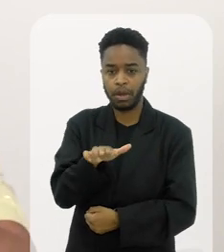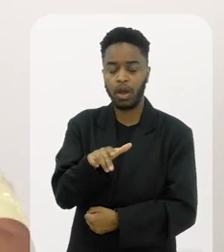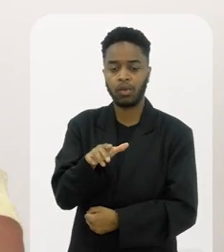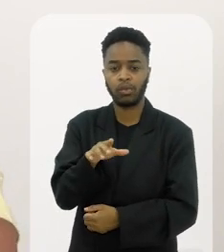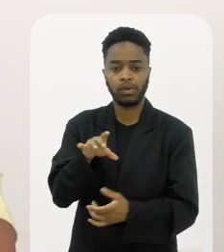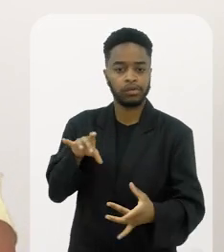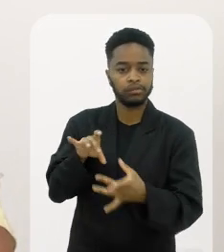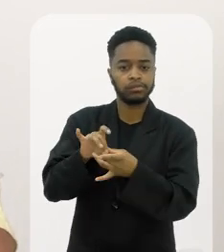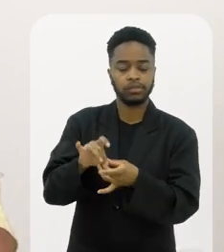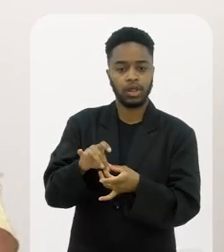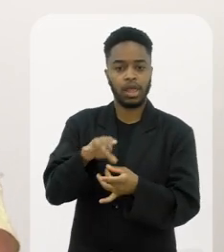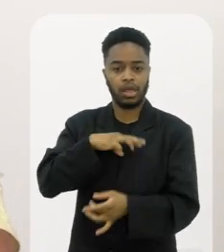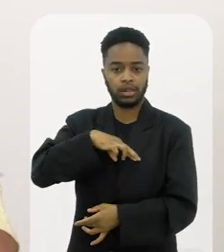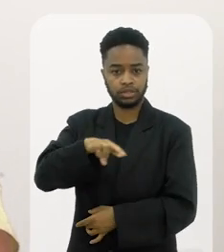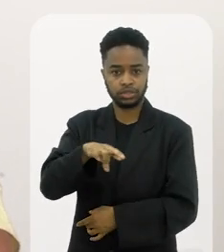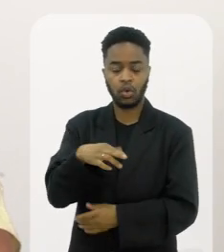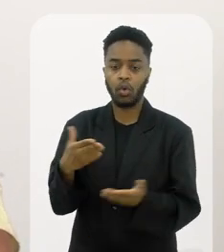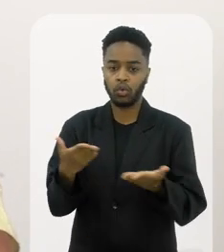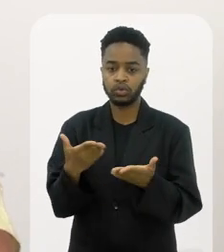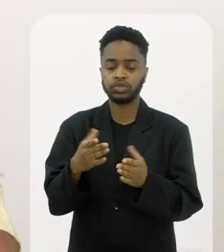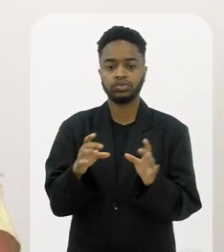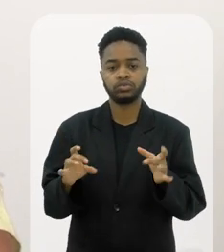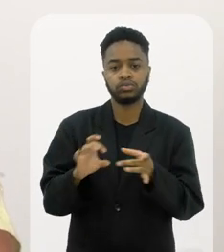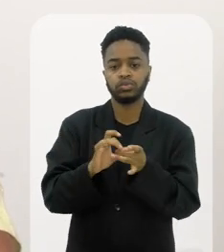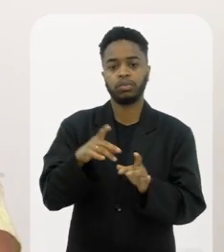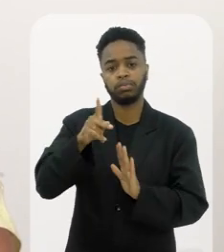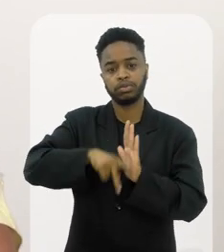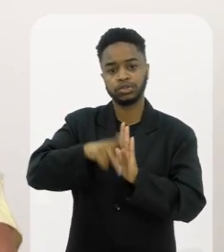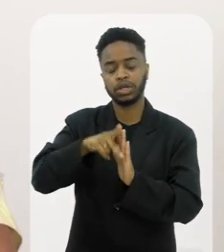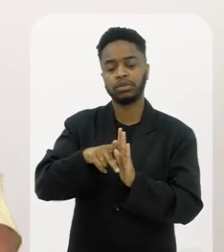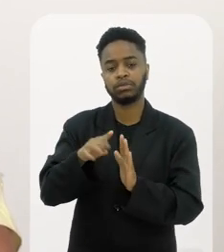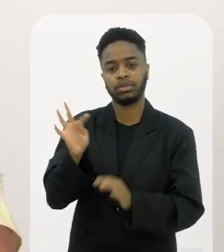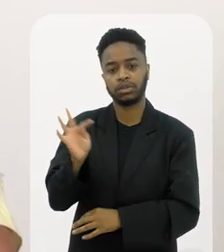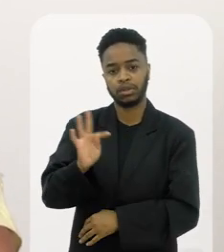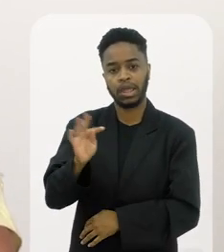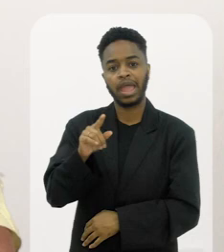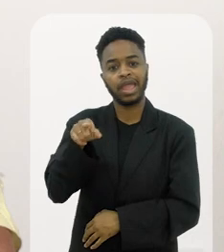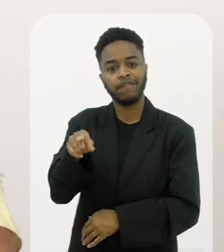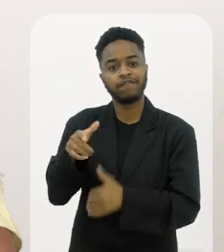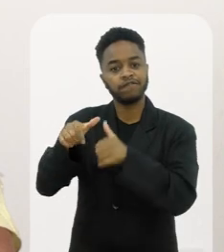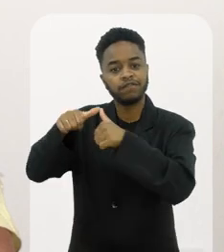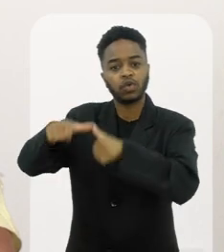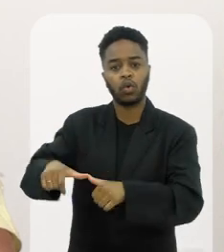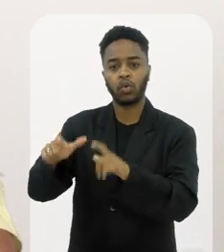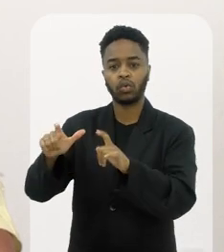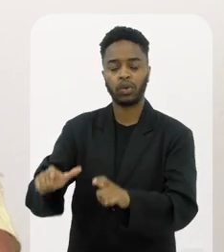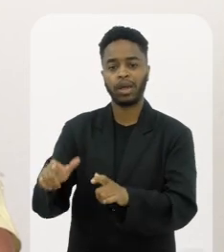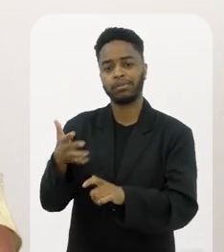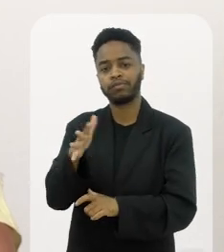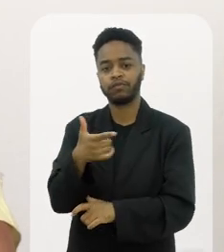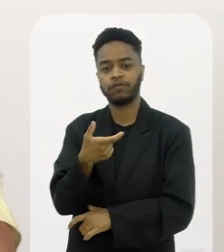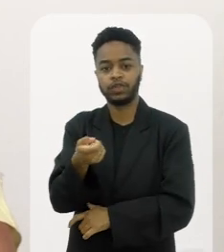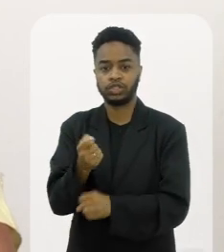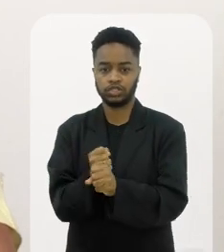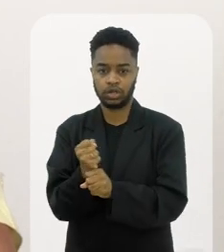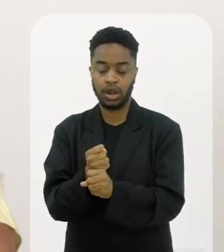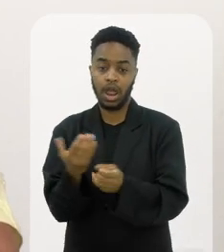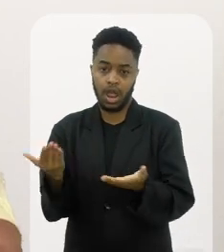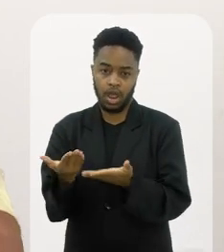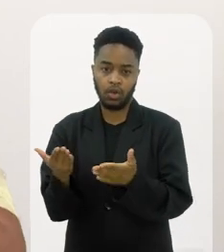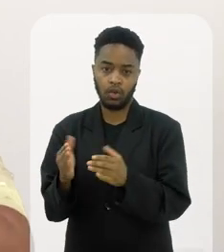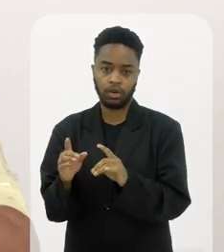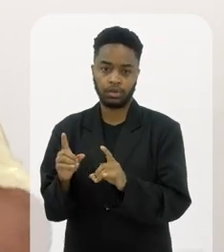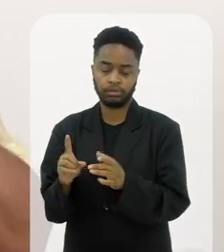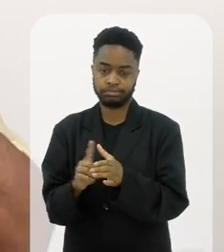que hoje coordena o projeto em Teresópolis, em Virajabumi, que ele ficou monge por quase 20 anos. E agora